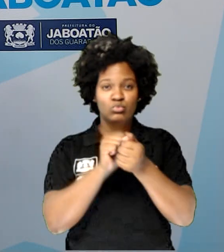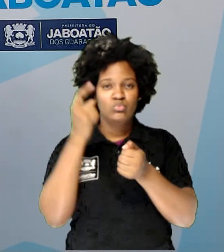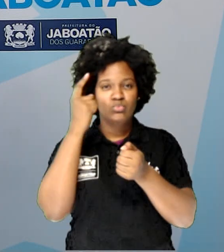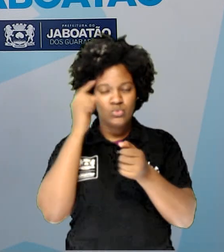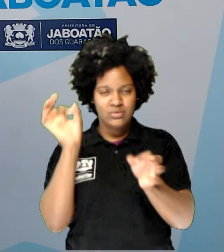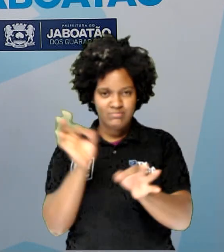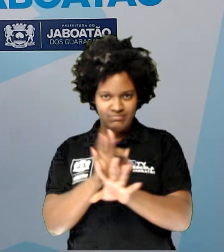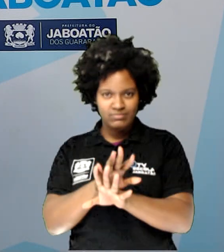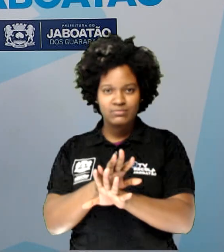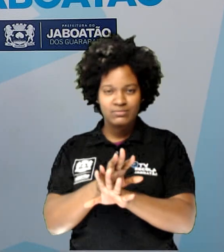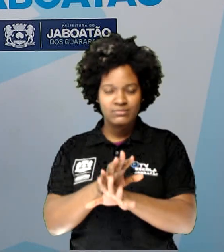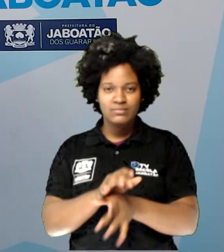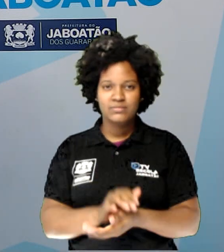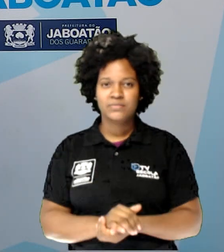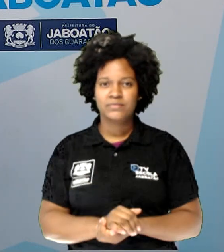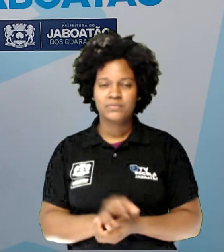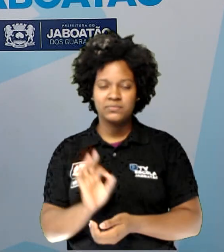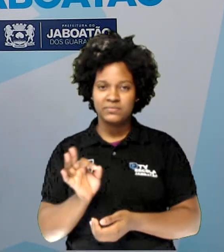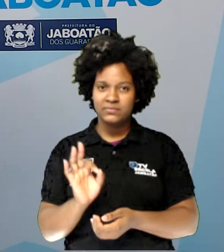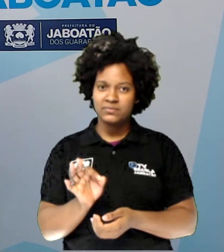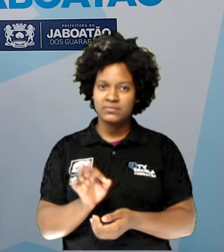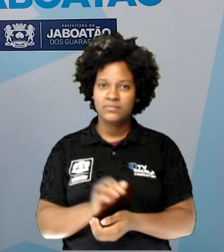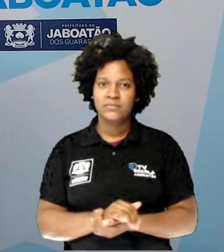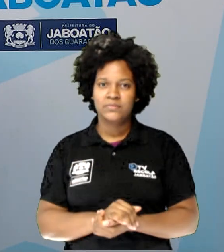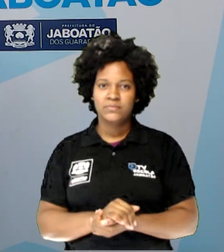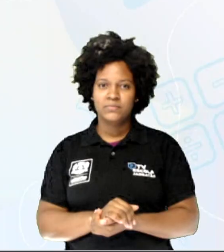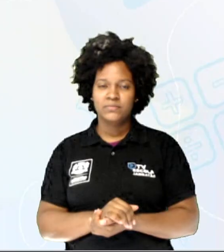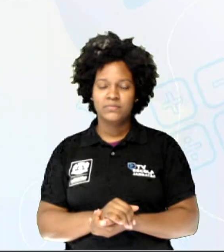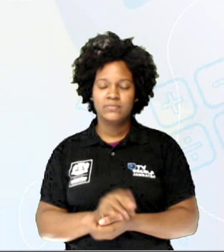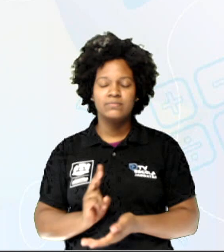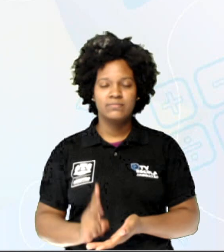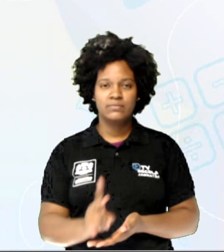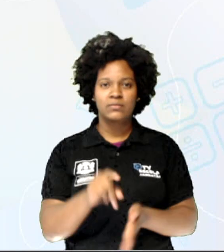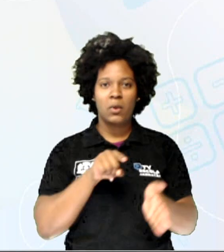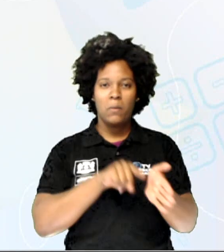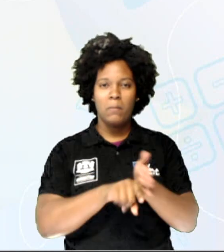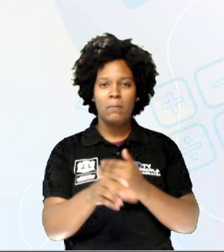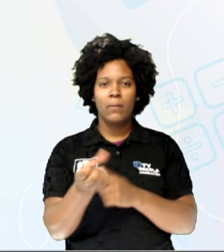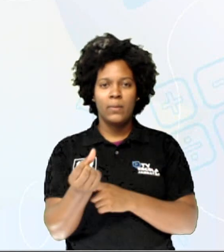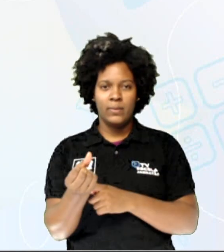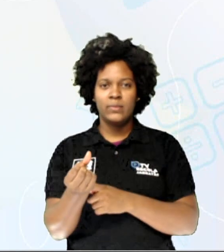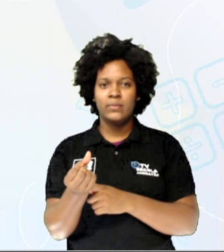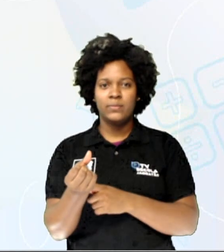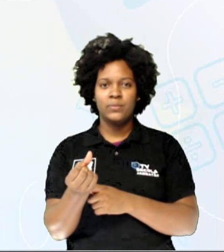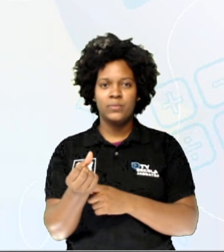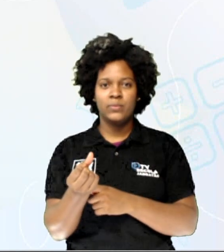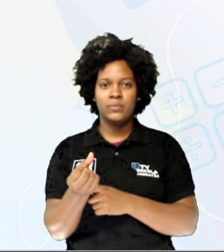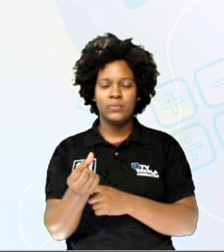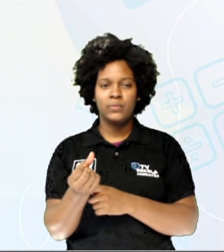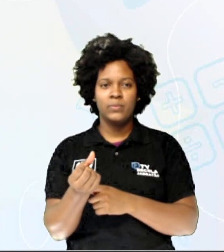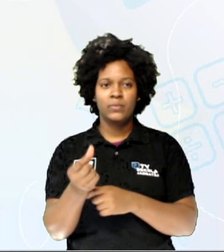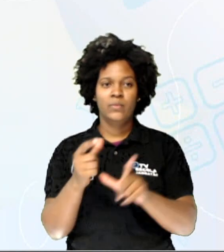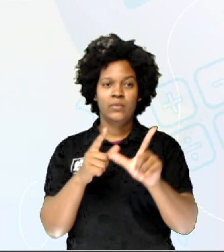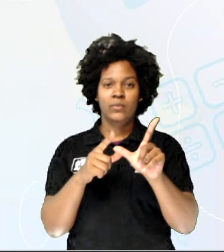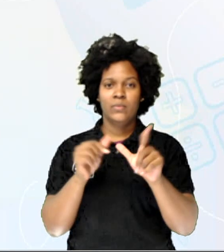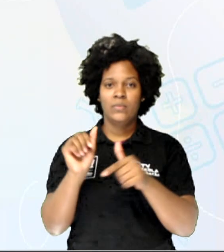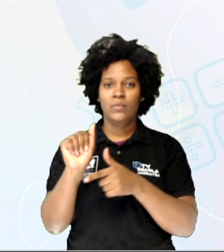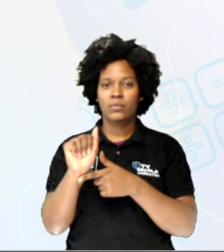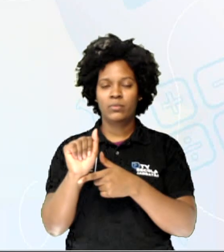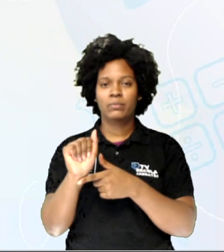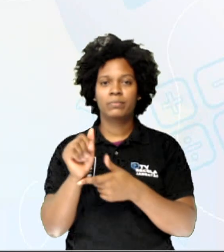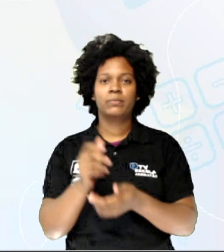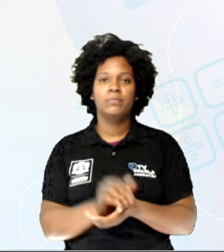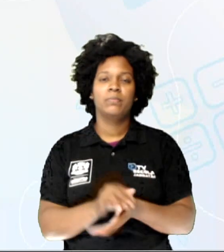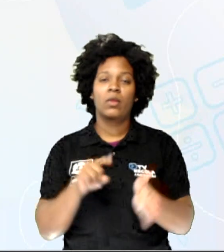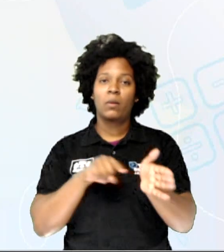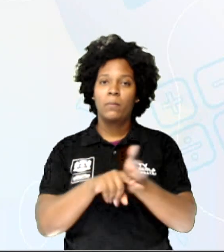raciocínio com a ideia seguinte. Ok? Vamos seguindo aí para a questão de número 6. No item A da nossa resposta, vamos aí para a